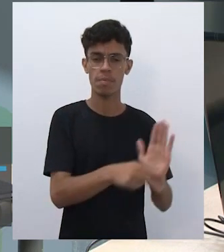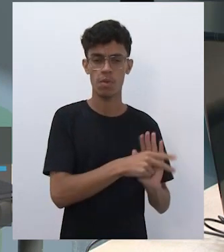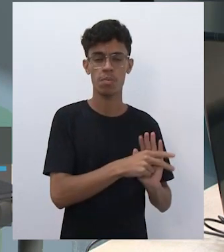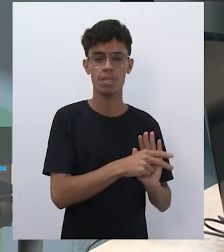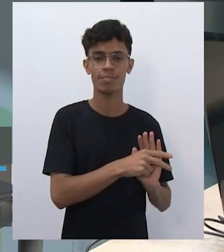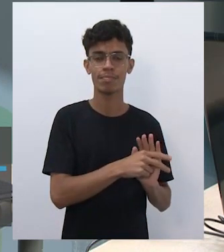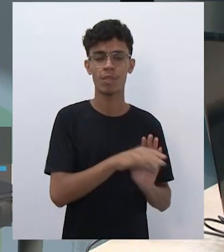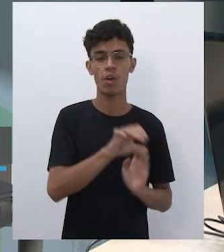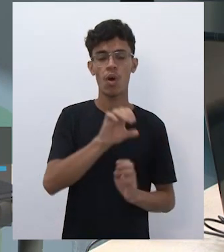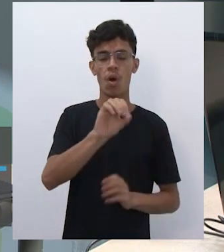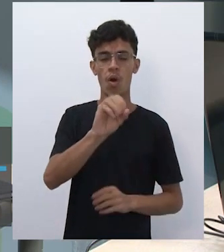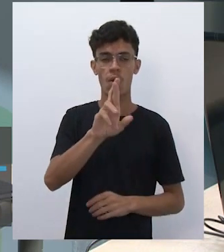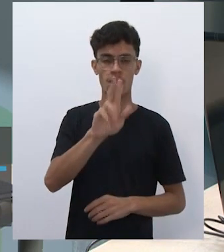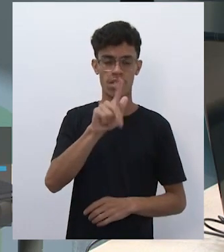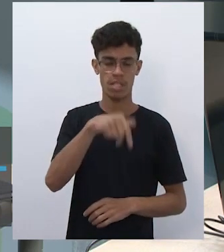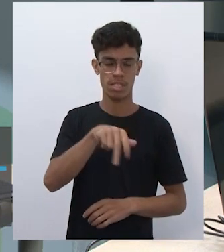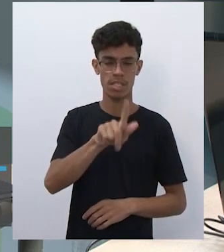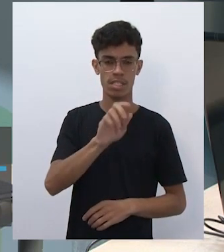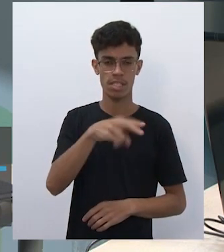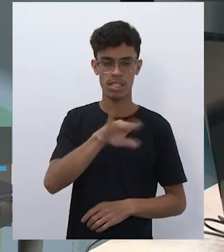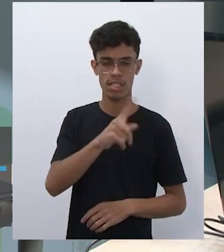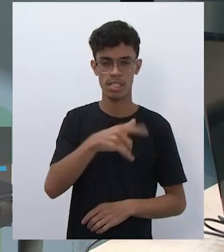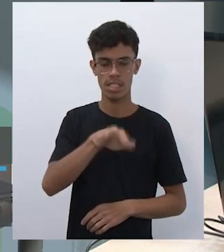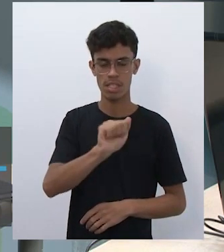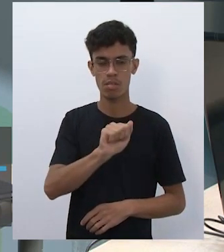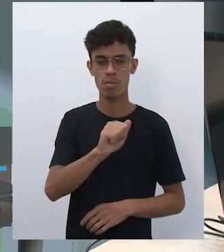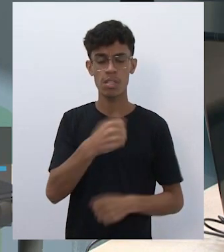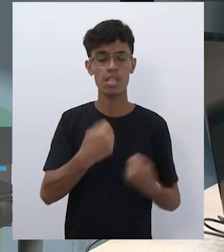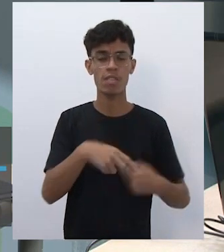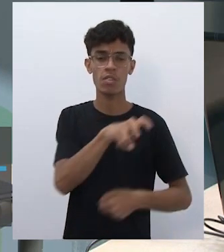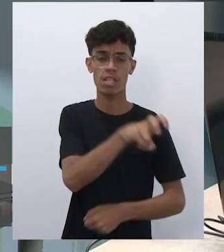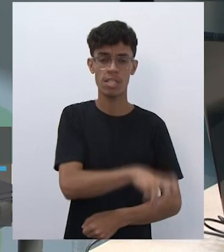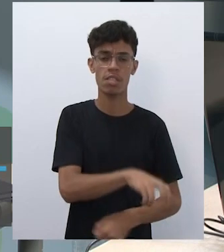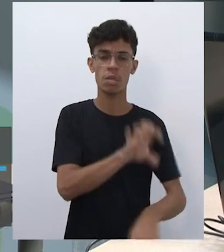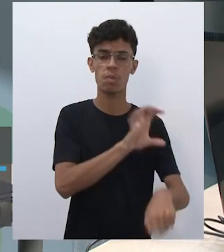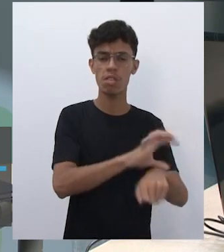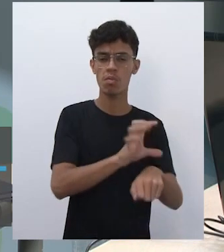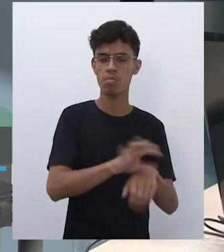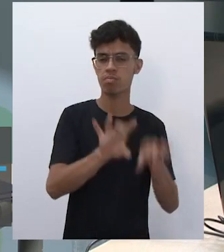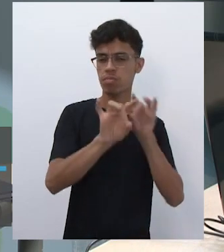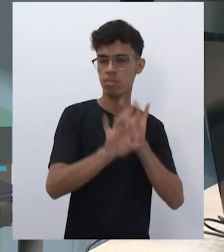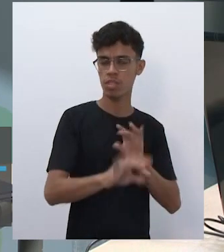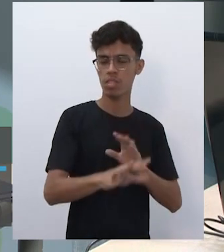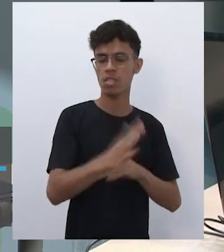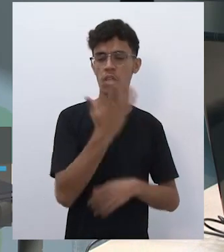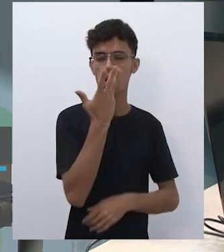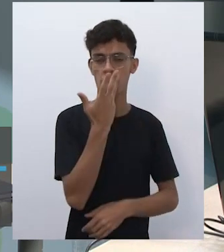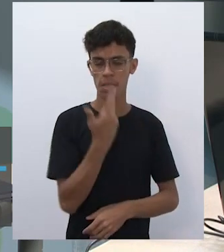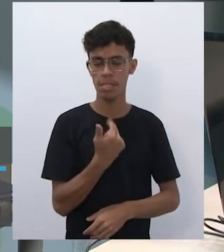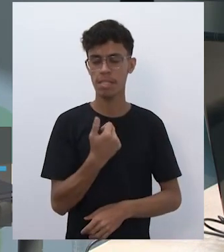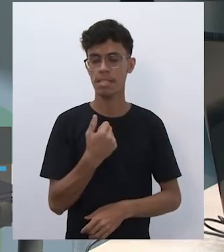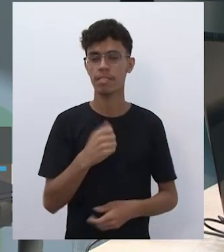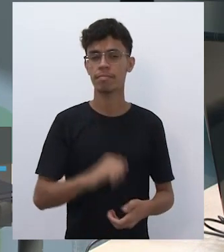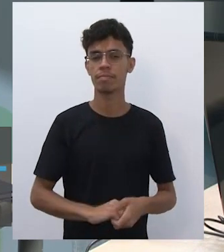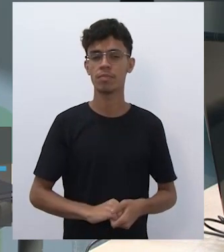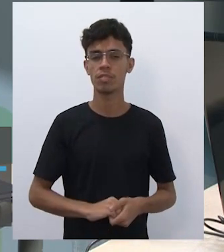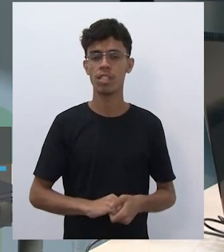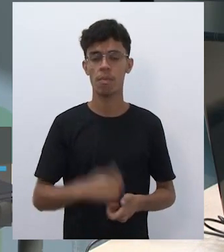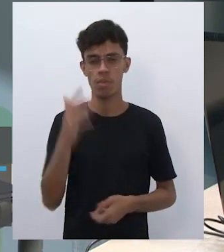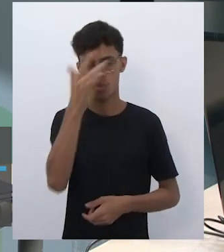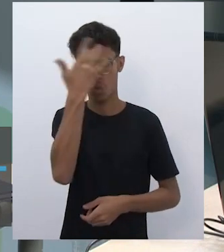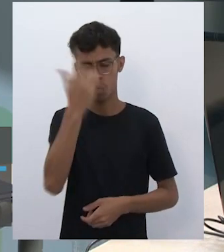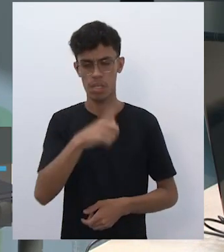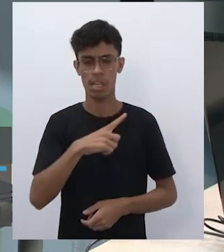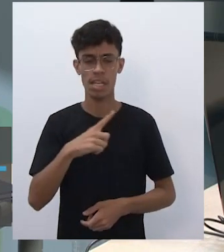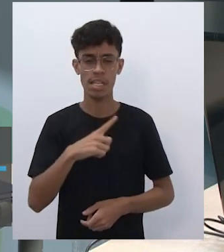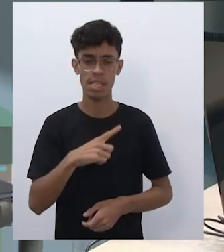estavam precisando? De cadeira para poder dar curso técnico para as crianças. Então, a campanha não foi pedir dinheiro, mas quem tem uma cadeira, quem tem